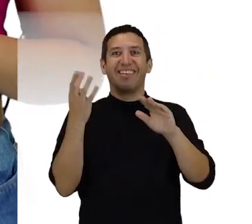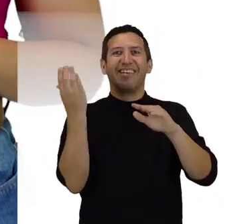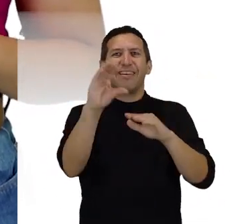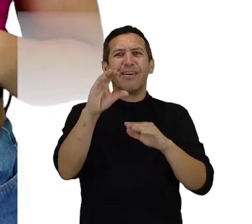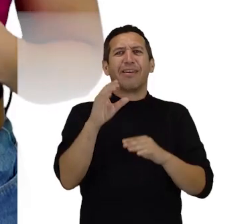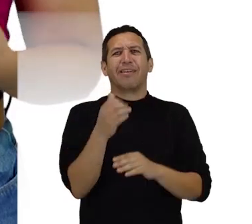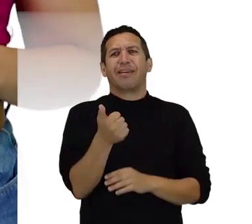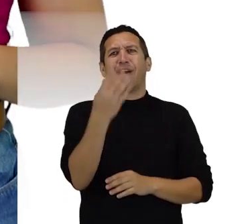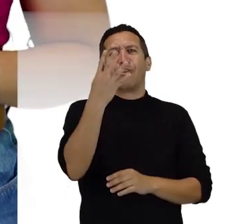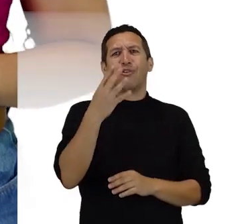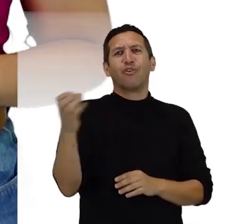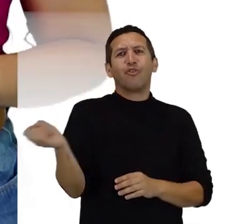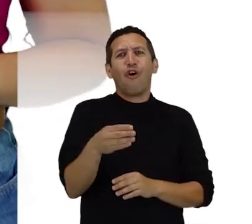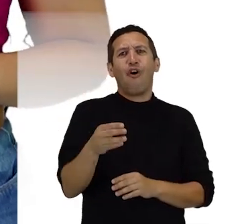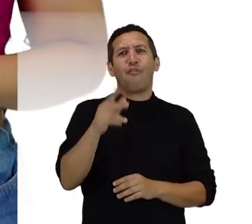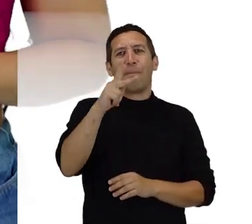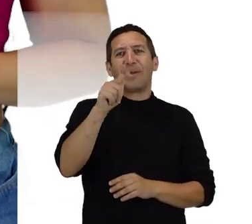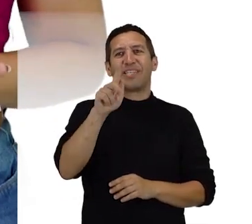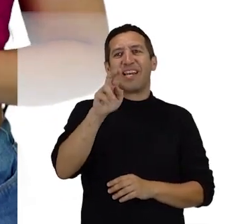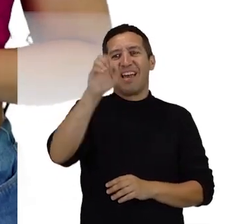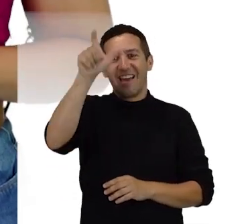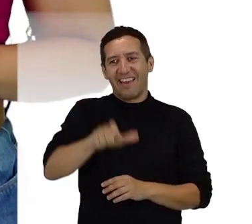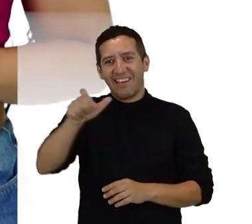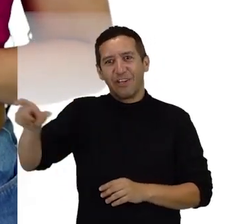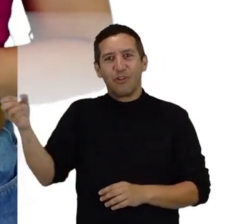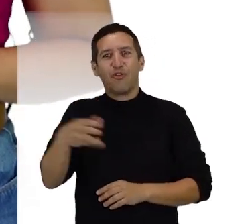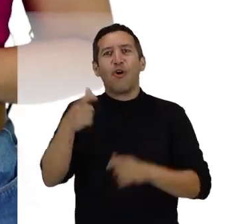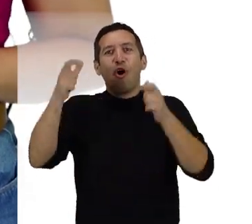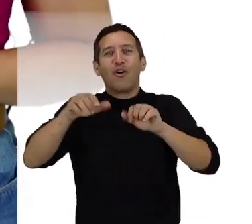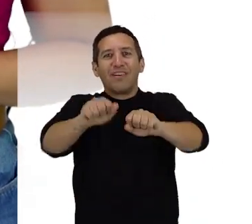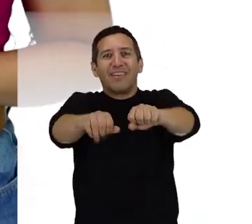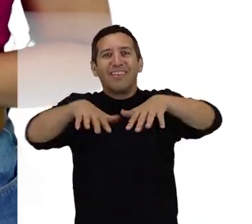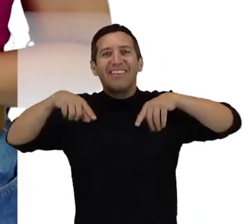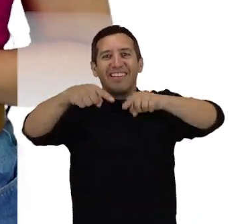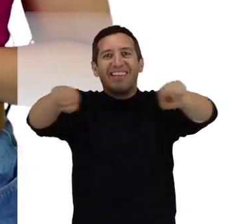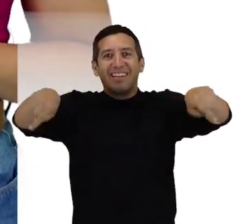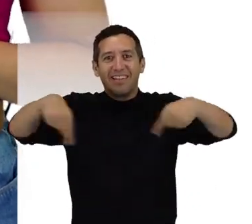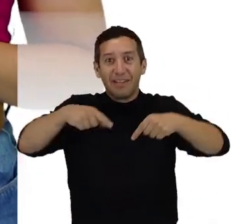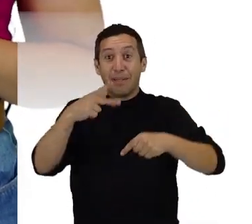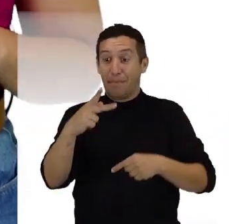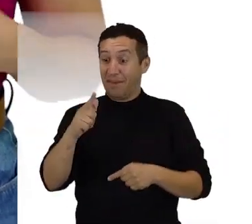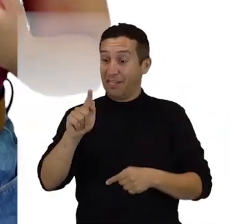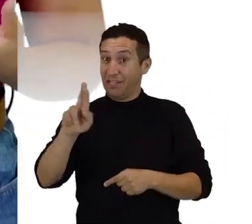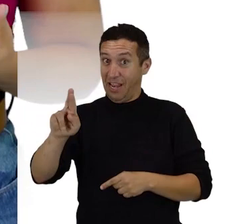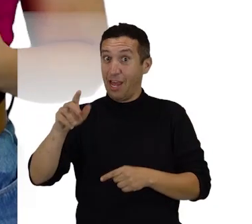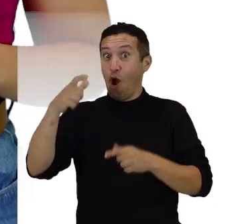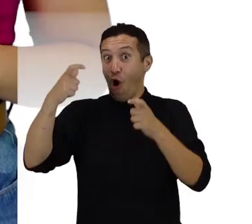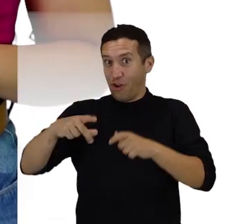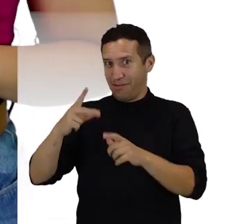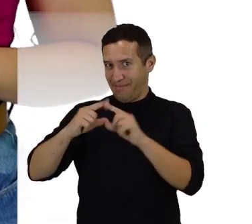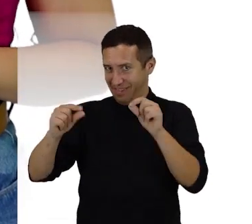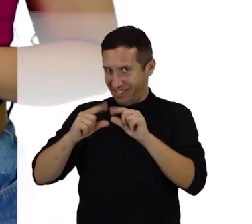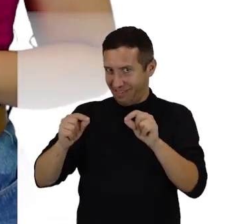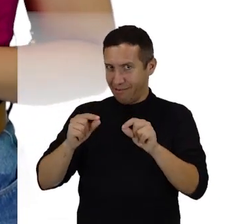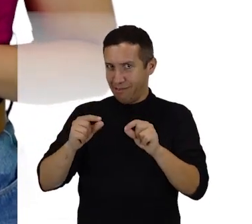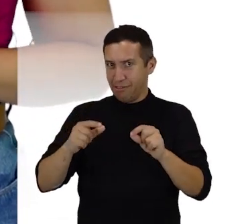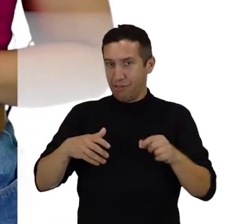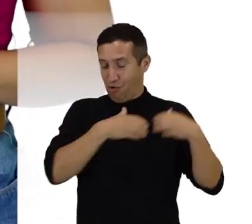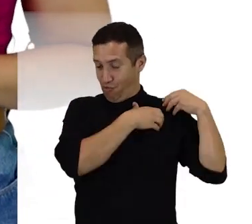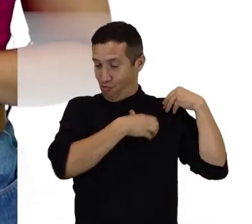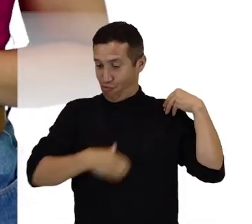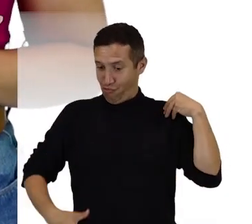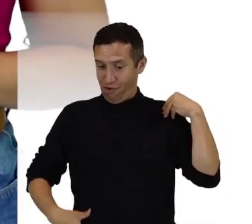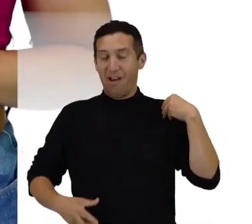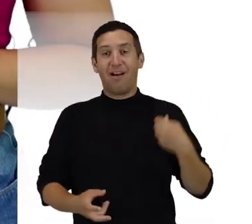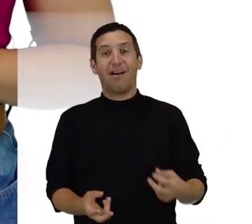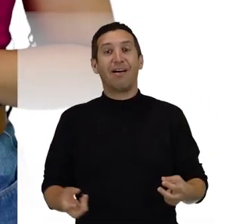novas procuradoras e procuradores do trabalho. A cerimônia ocorreu no auditório da Procuradoria-Geral do Trabalho, em Brasília, e impulsou os